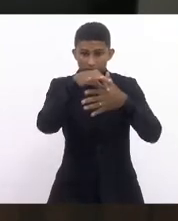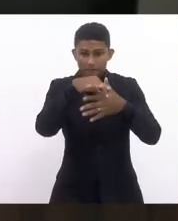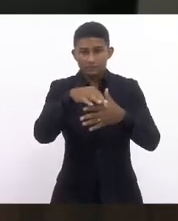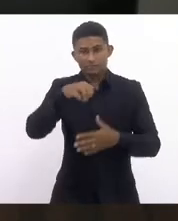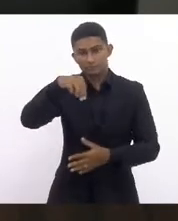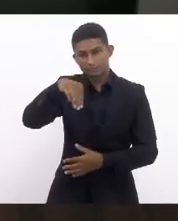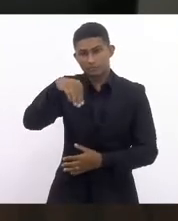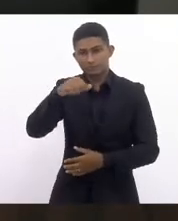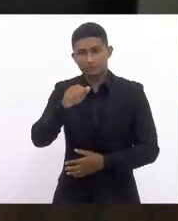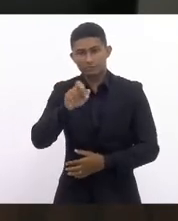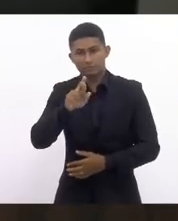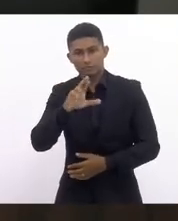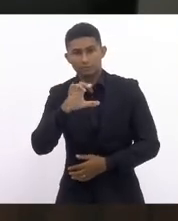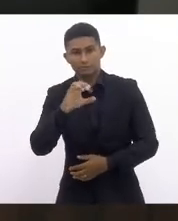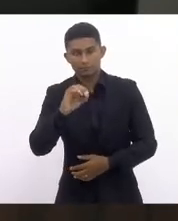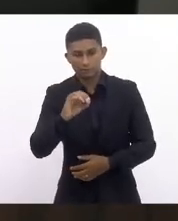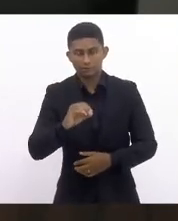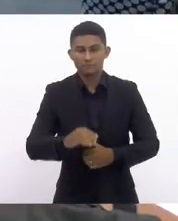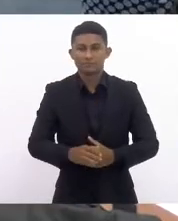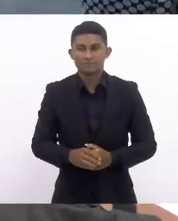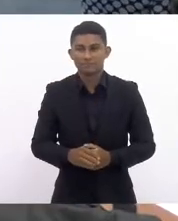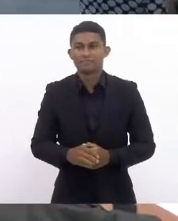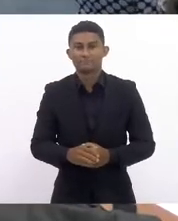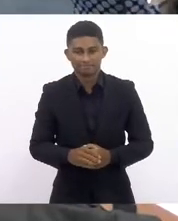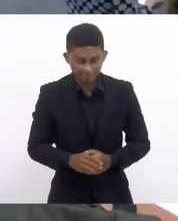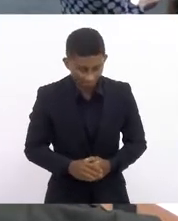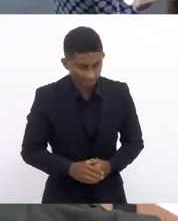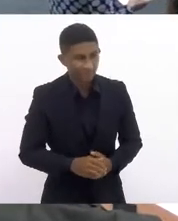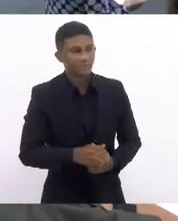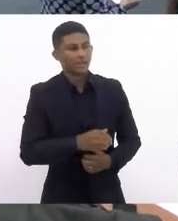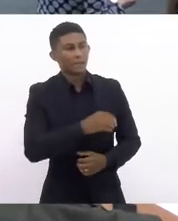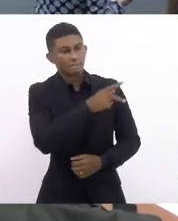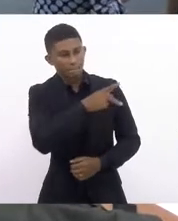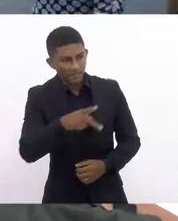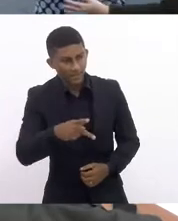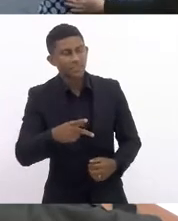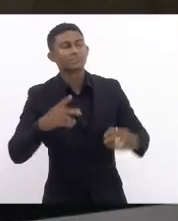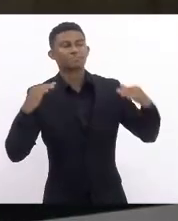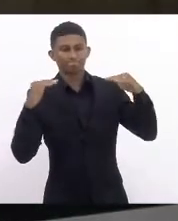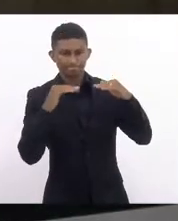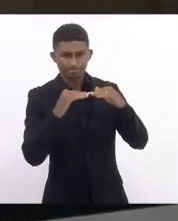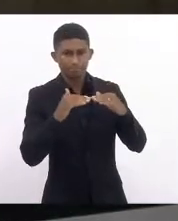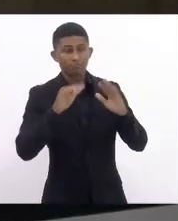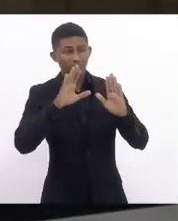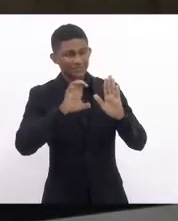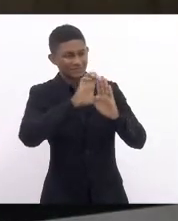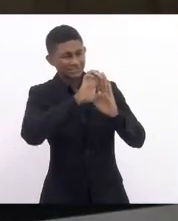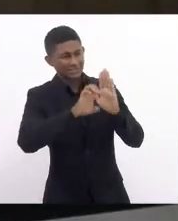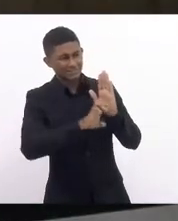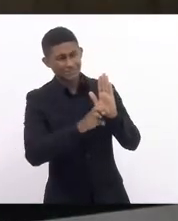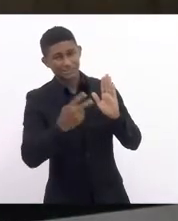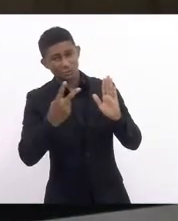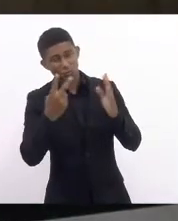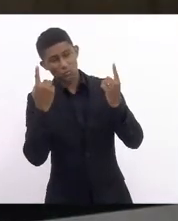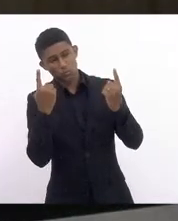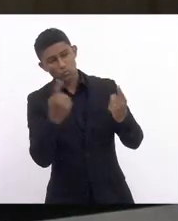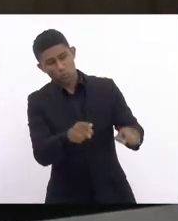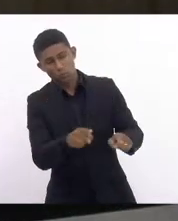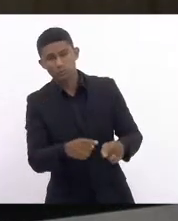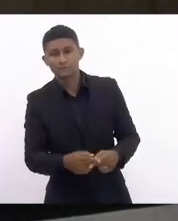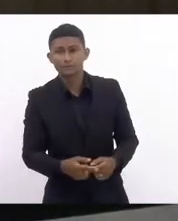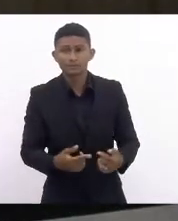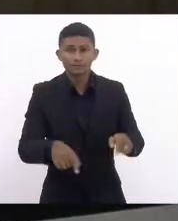Márcio Pacheco. Senhor presidente, o parecer é favorável com subemenda à emenda 1, contrária à emenda 2, concluindo